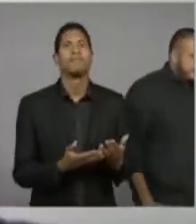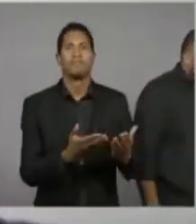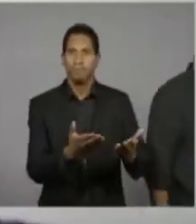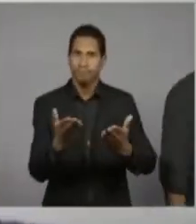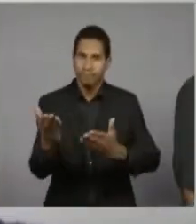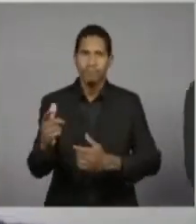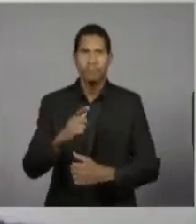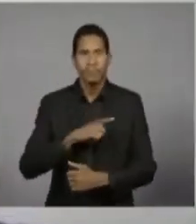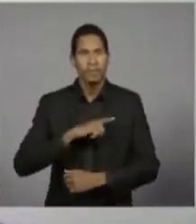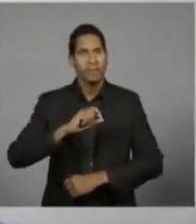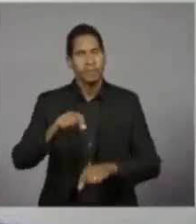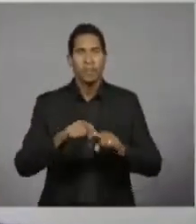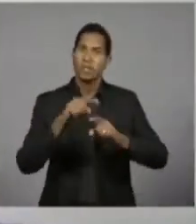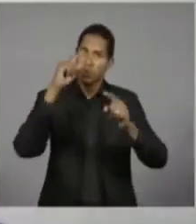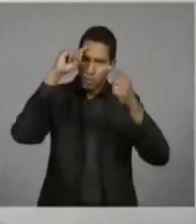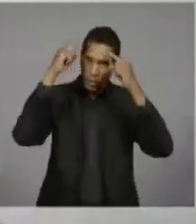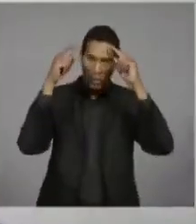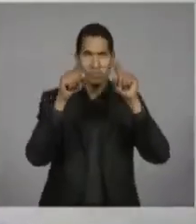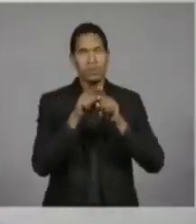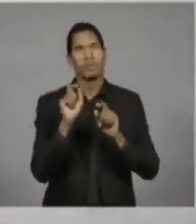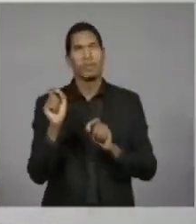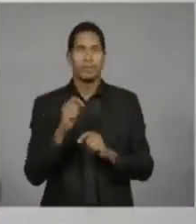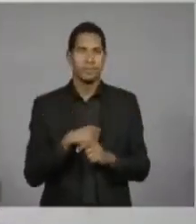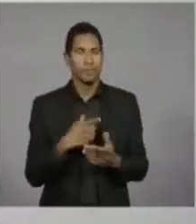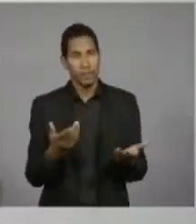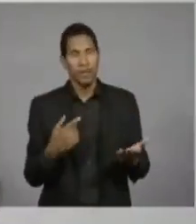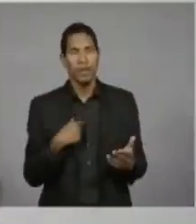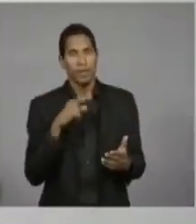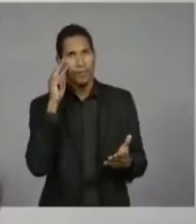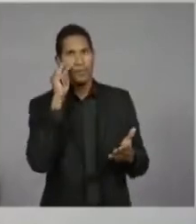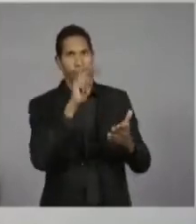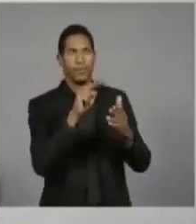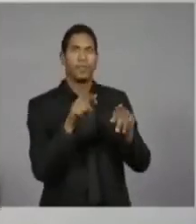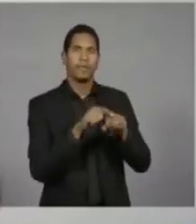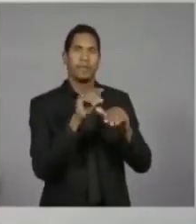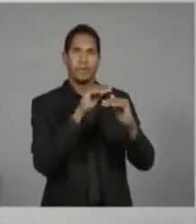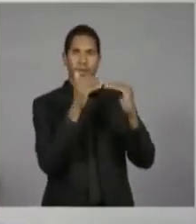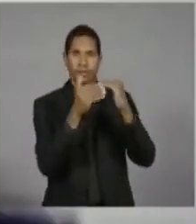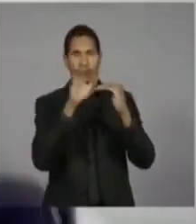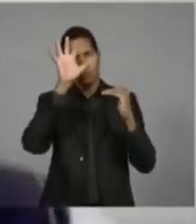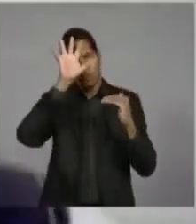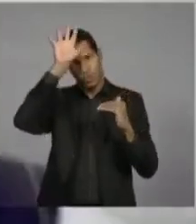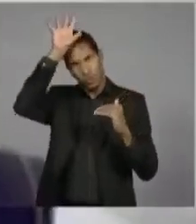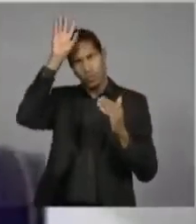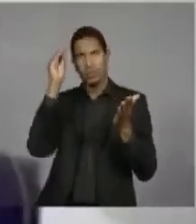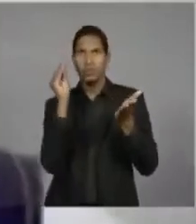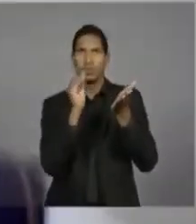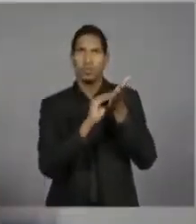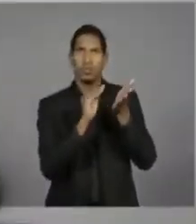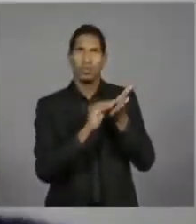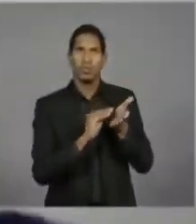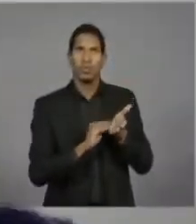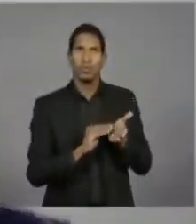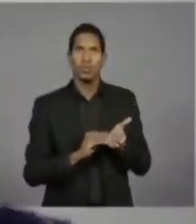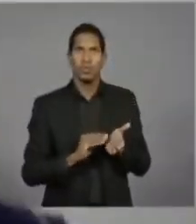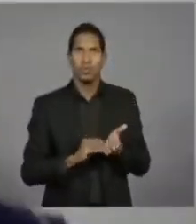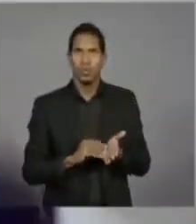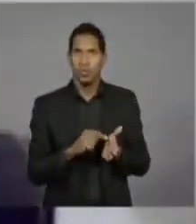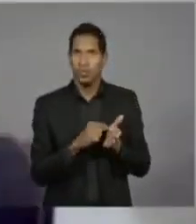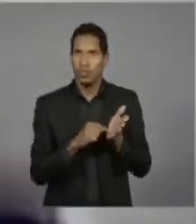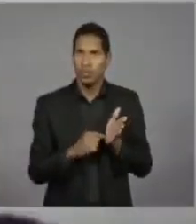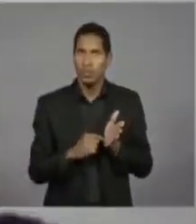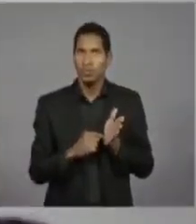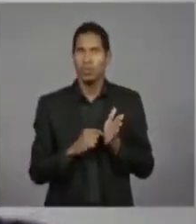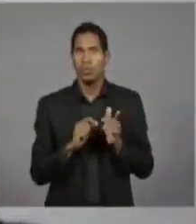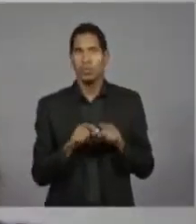suas dúvidas. Eu li agora uma postagem do vereador Mário Covas Neto dizendo: não consigo entender como